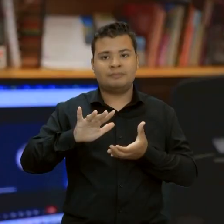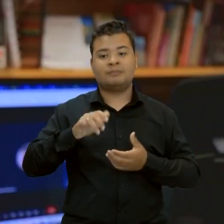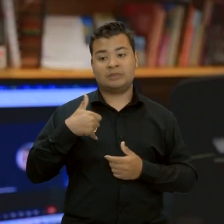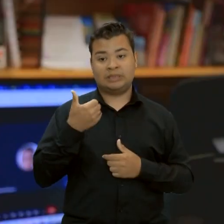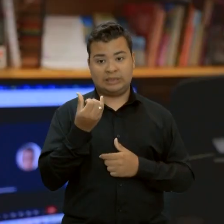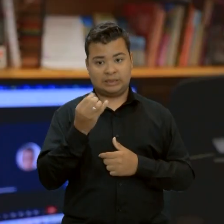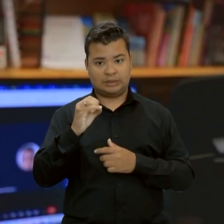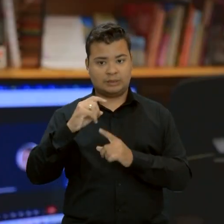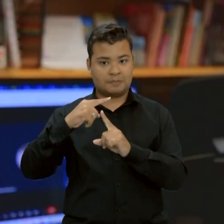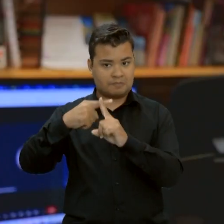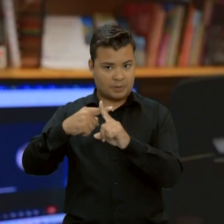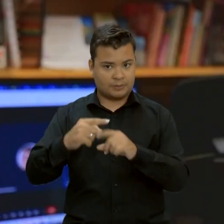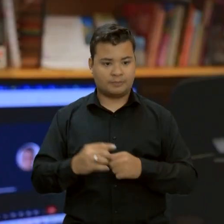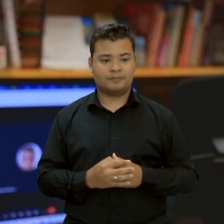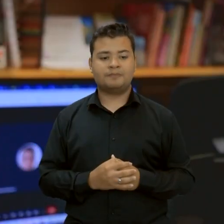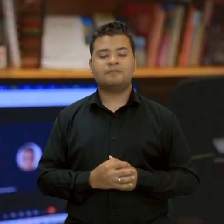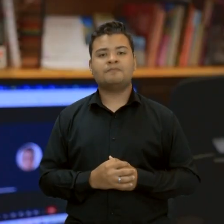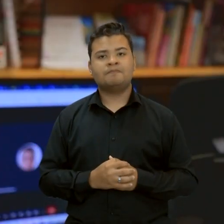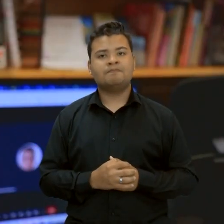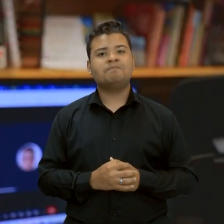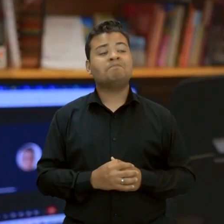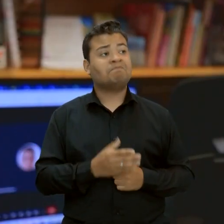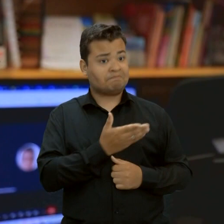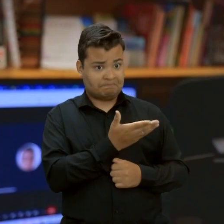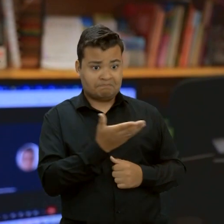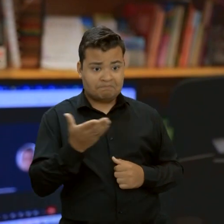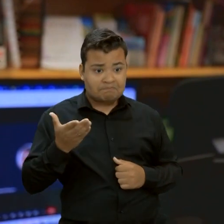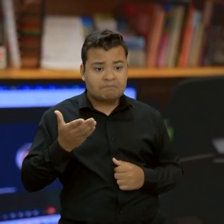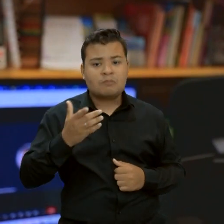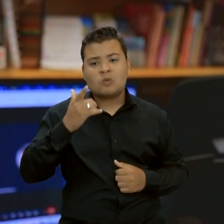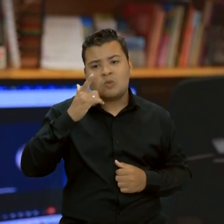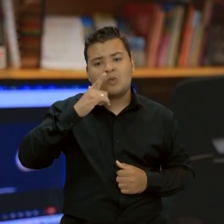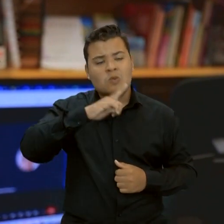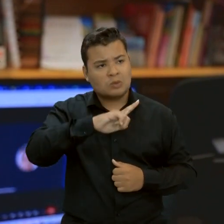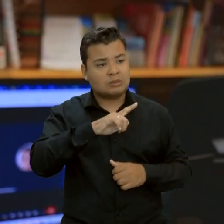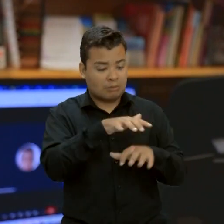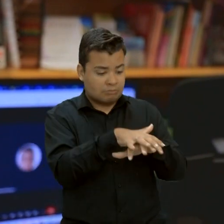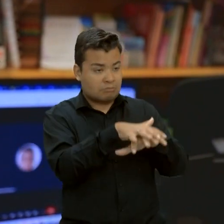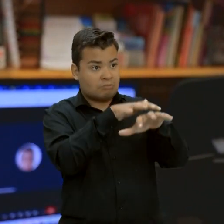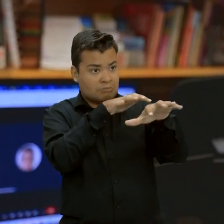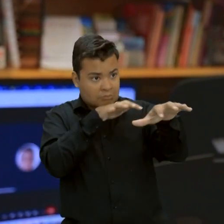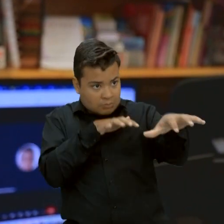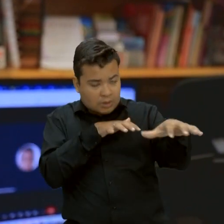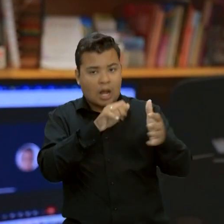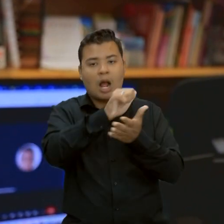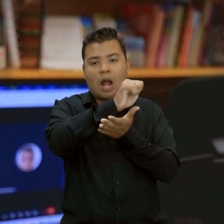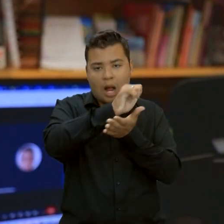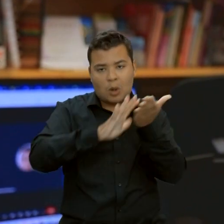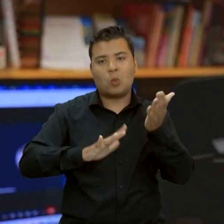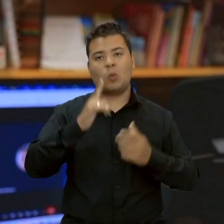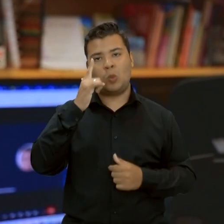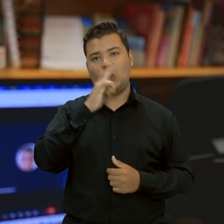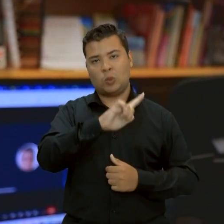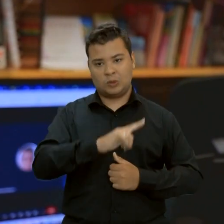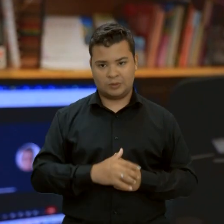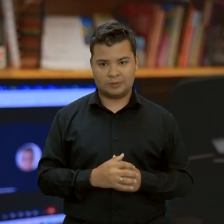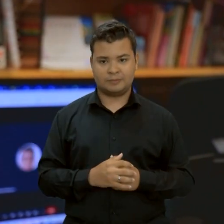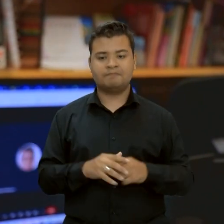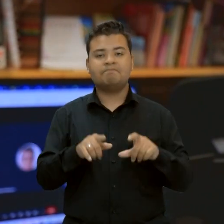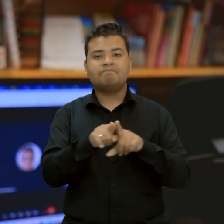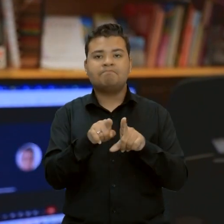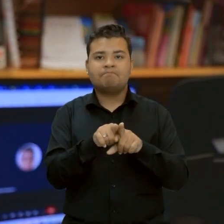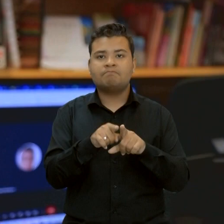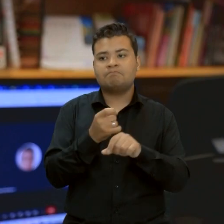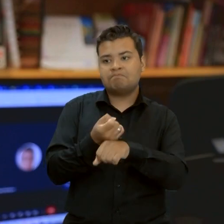elas conseguem acompanhar atividades a distância elas conseguem dar uma